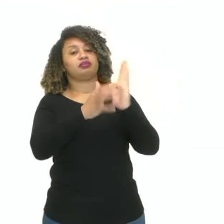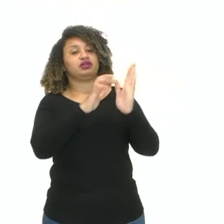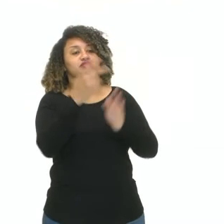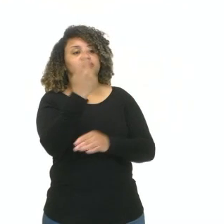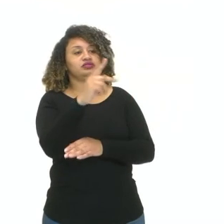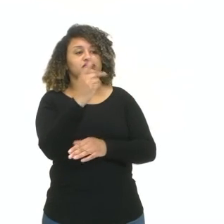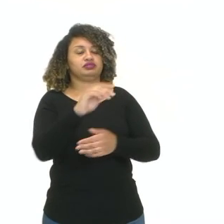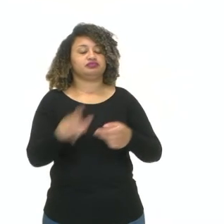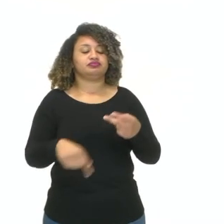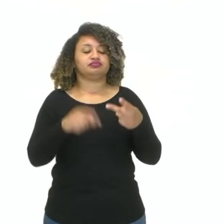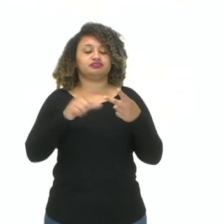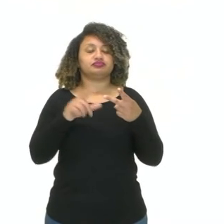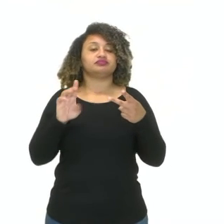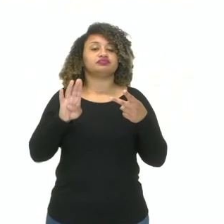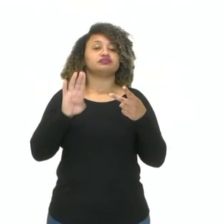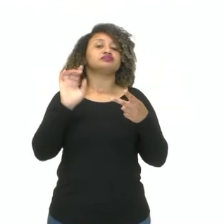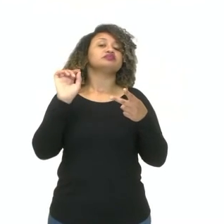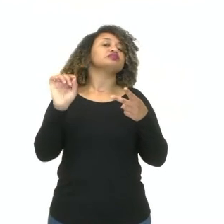Na letra B,